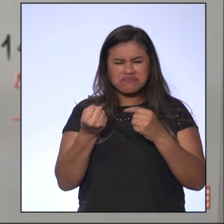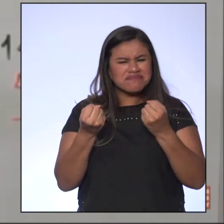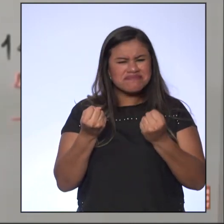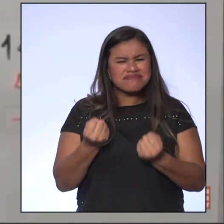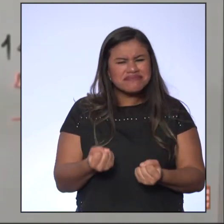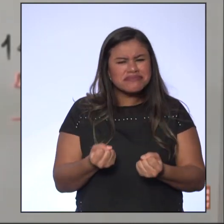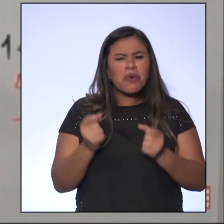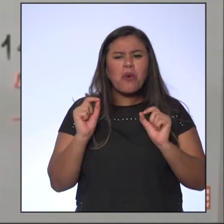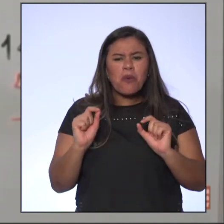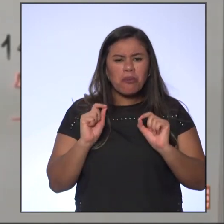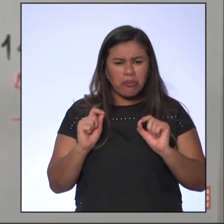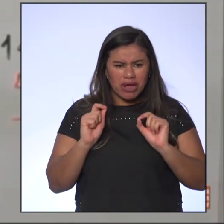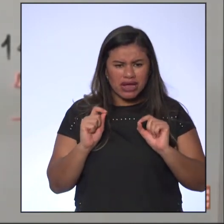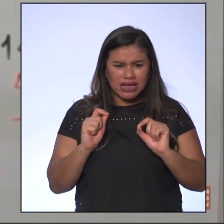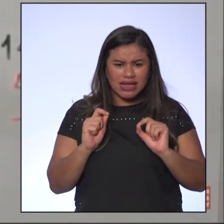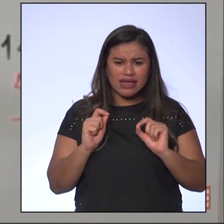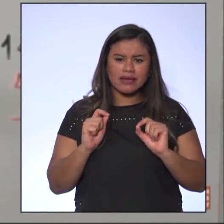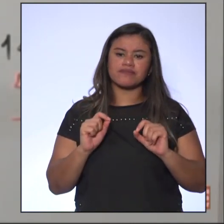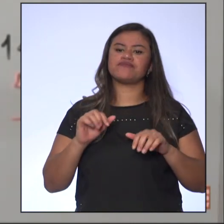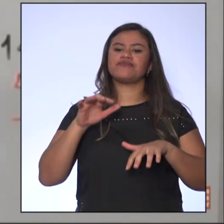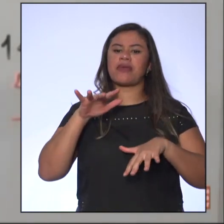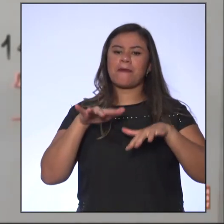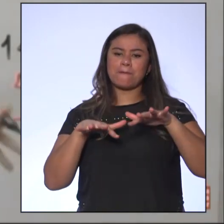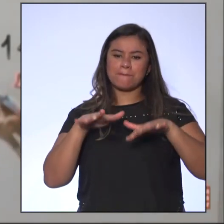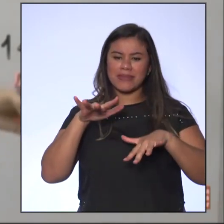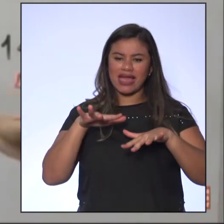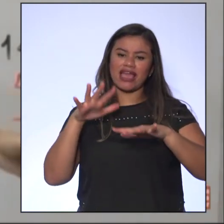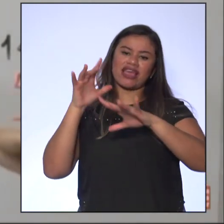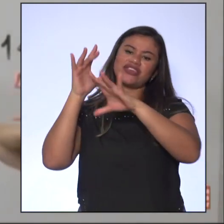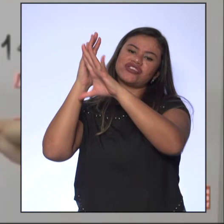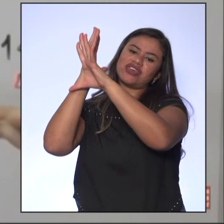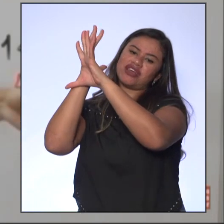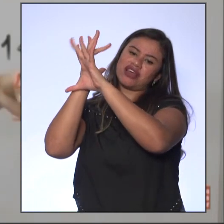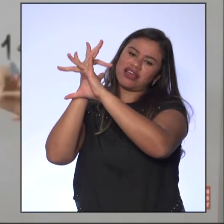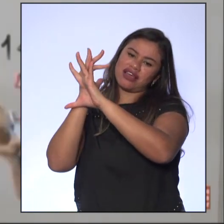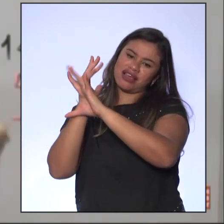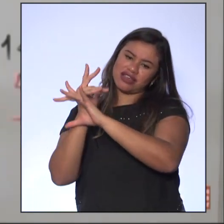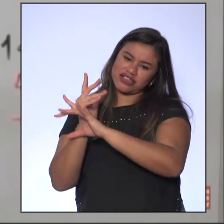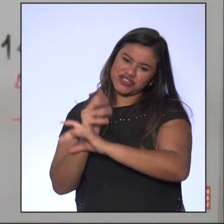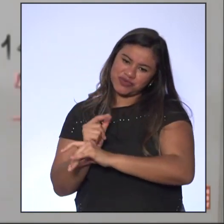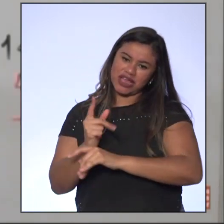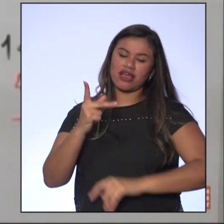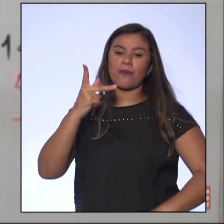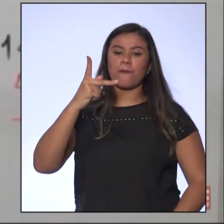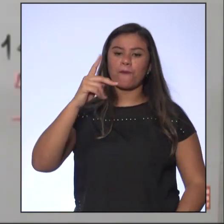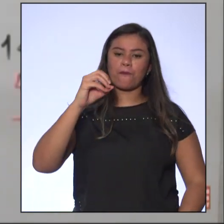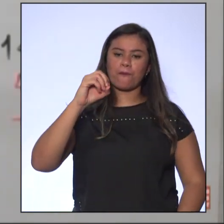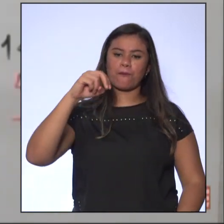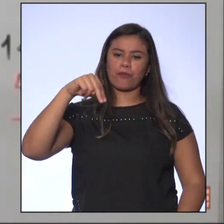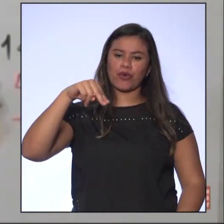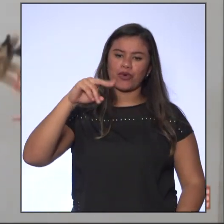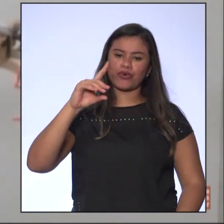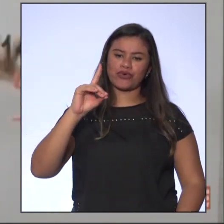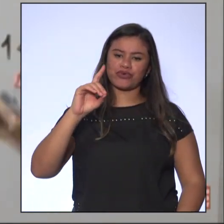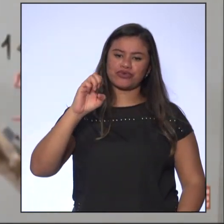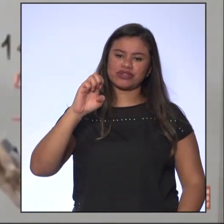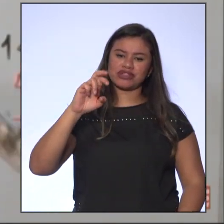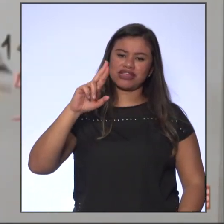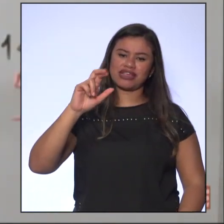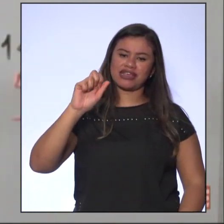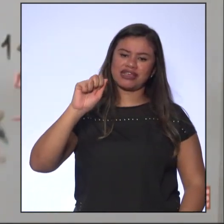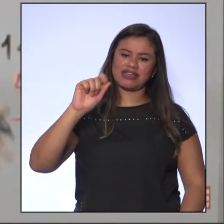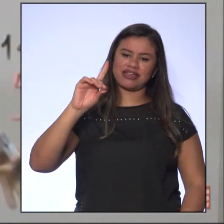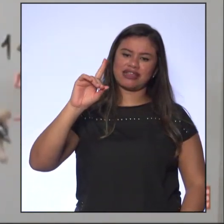média, nesse caso, é chamado média aritmética ponderada. Repita contigo.